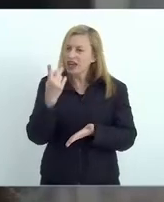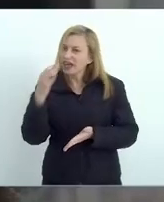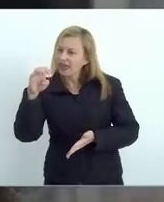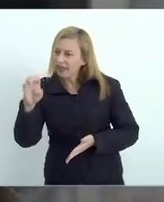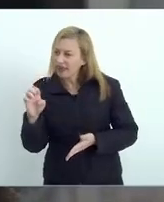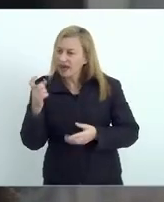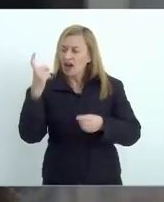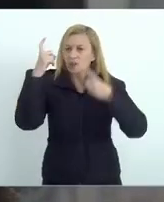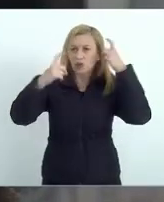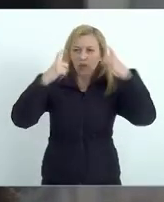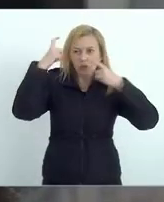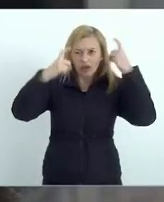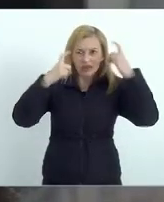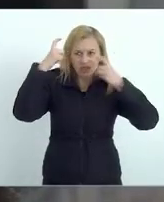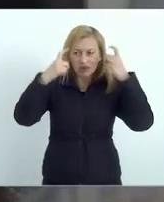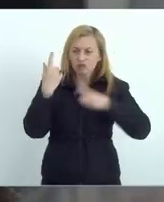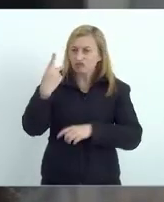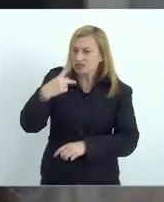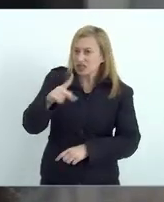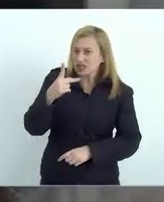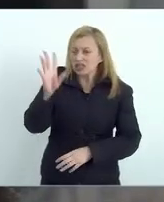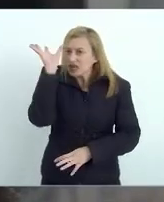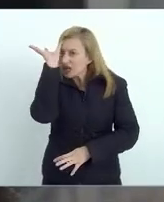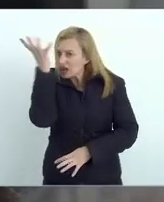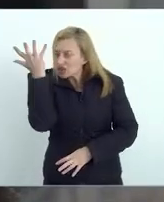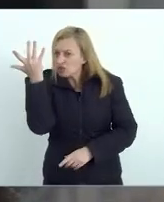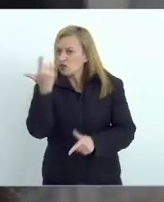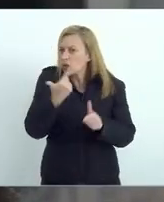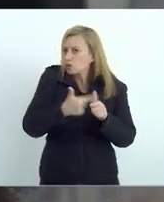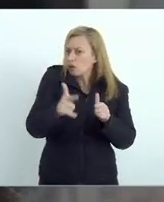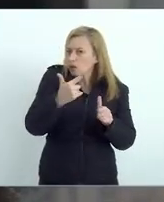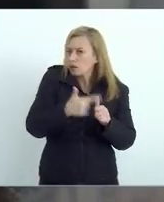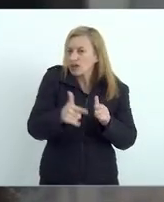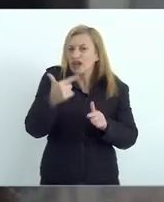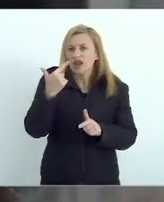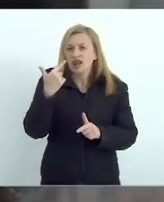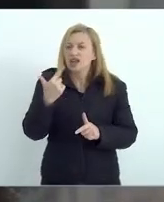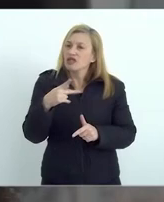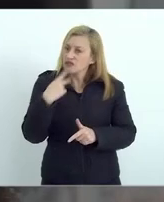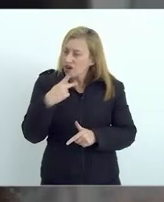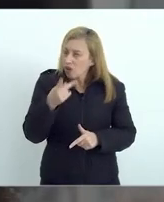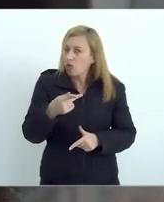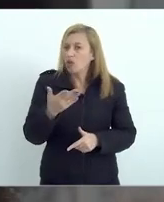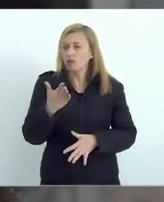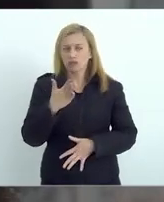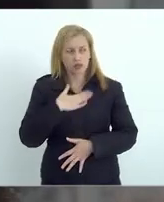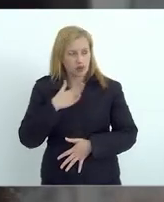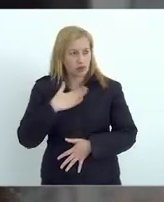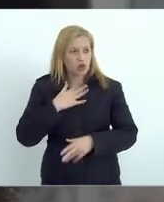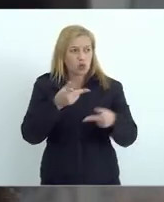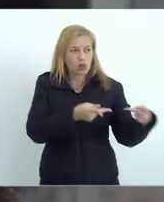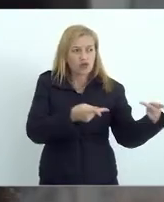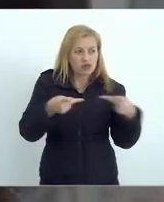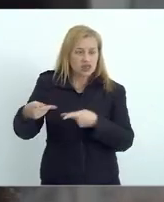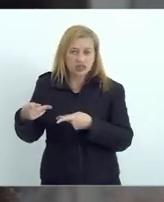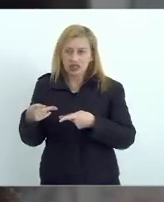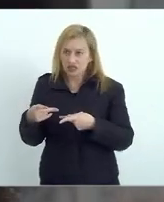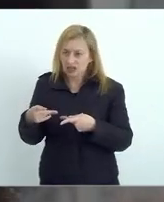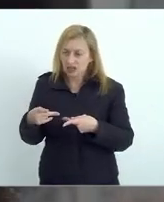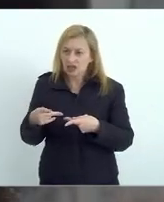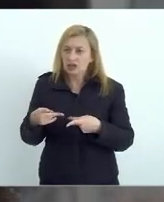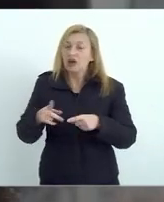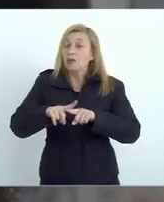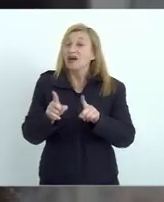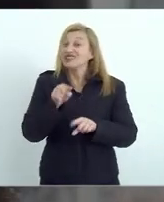a preocupação dele de solução destes problemas ele verbalizou isso para mim numa visita que eu fiz